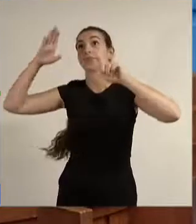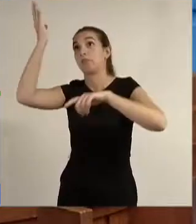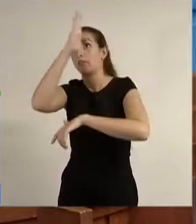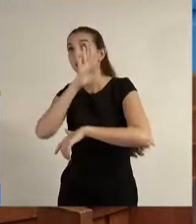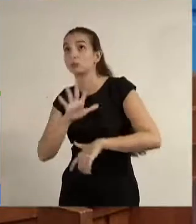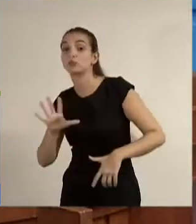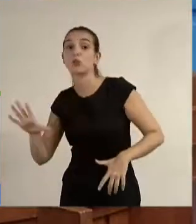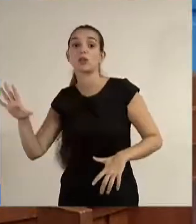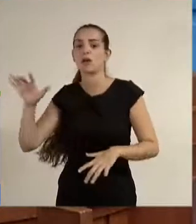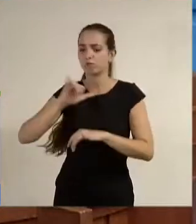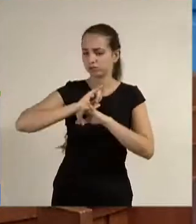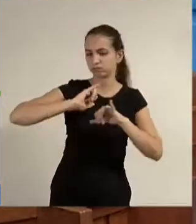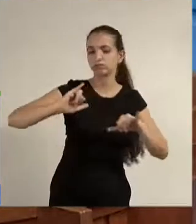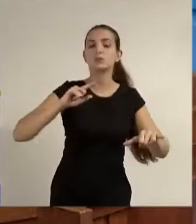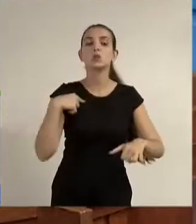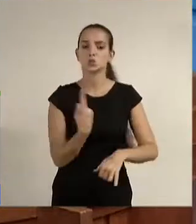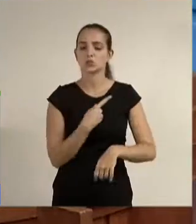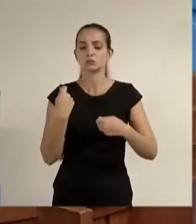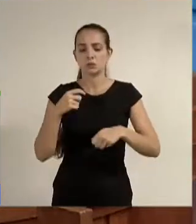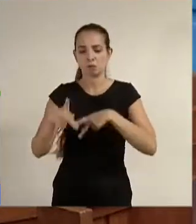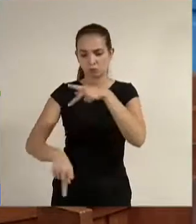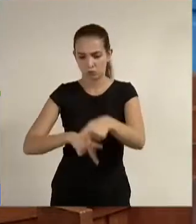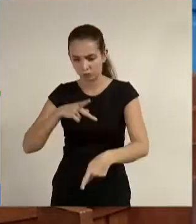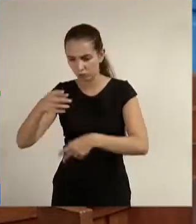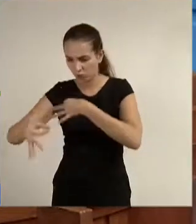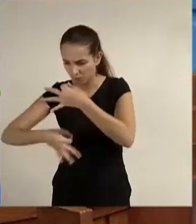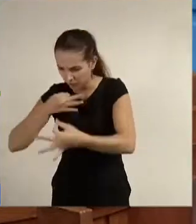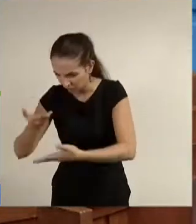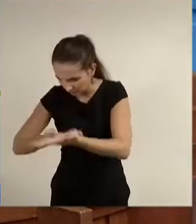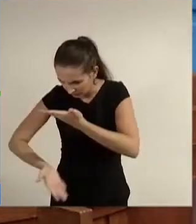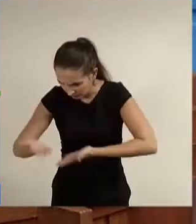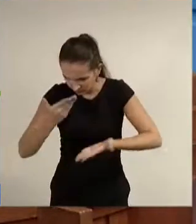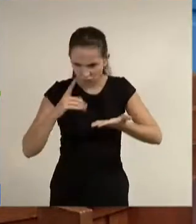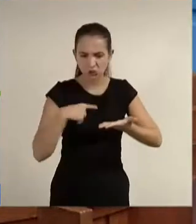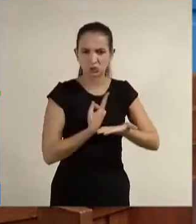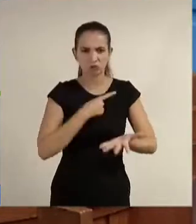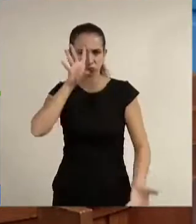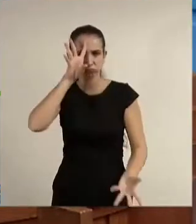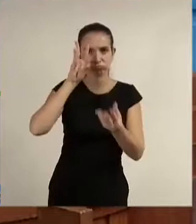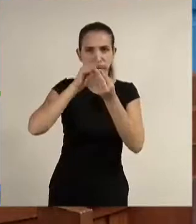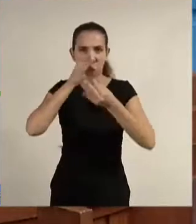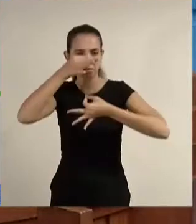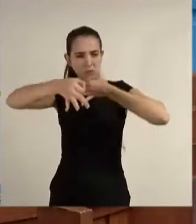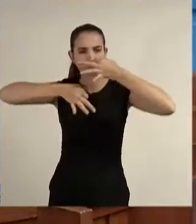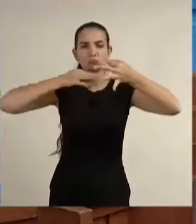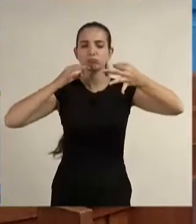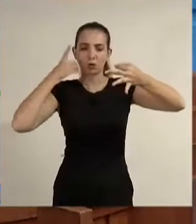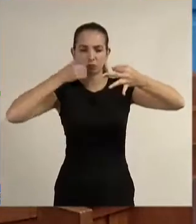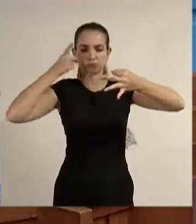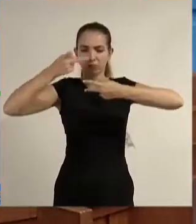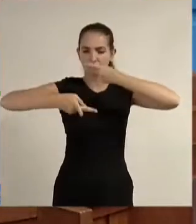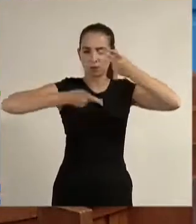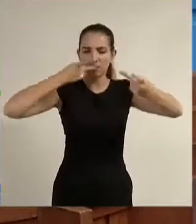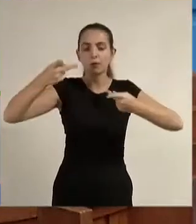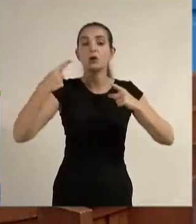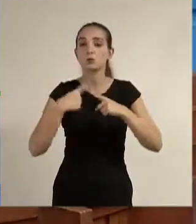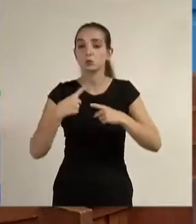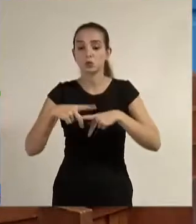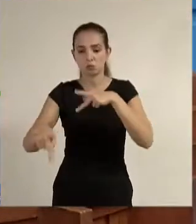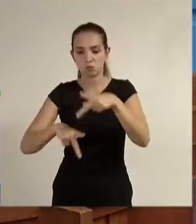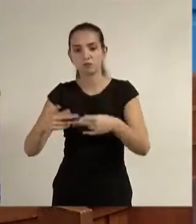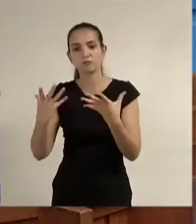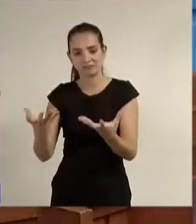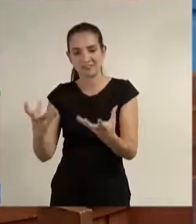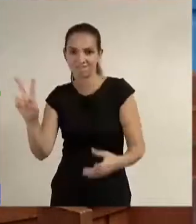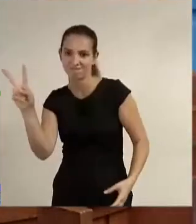agentes públicos de saber e ter opinião formada, até para que as pessoas se guiem, né? As pessoas querem ouvir muito a gente. Se a